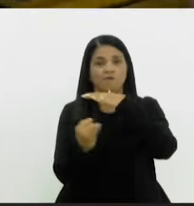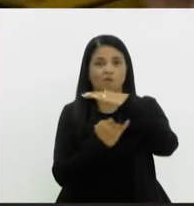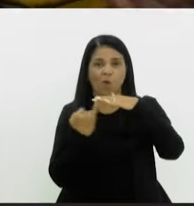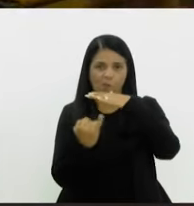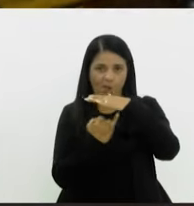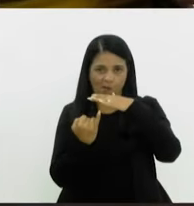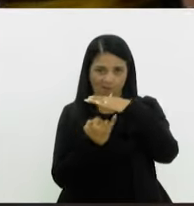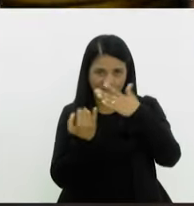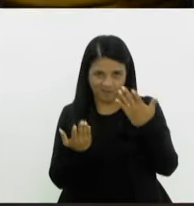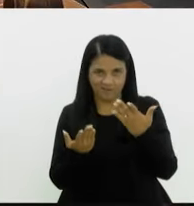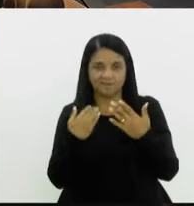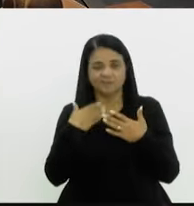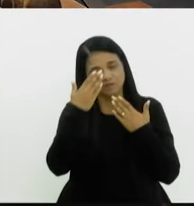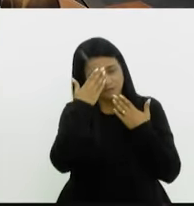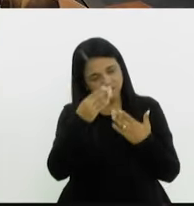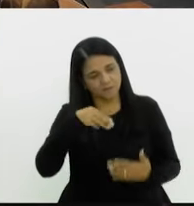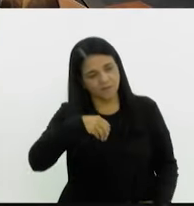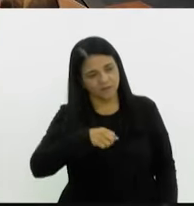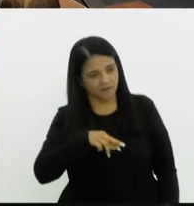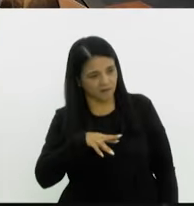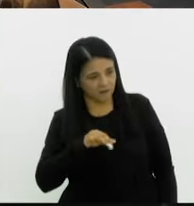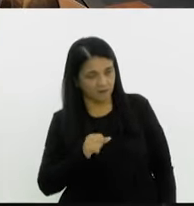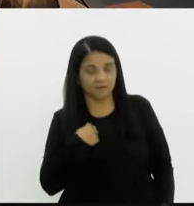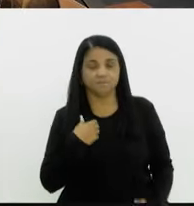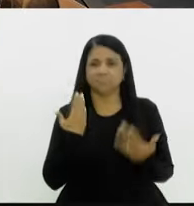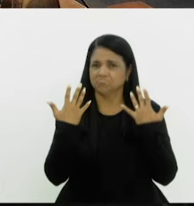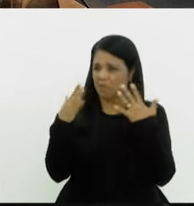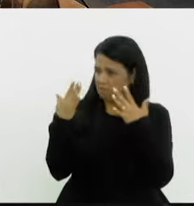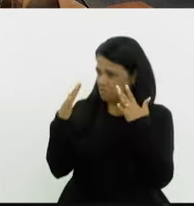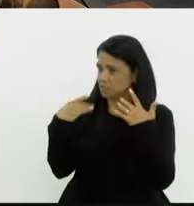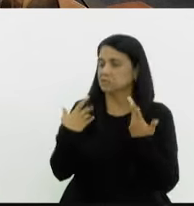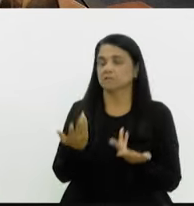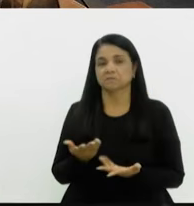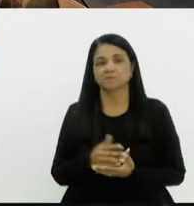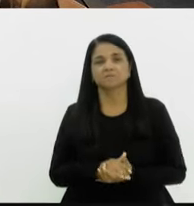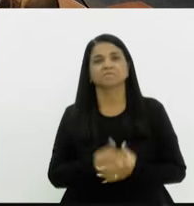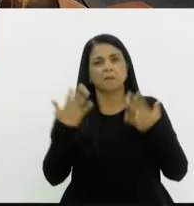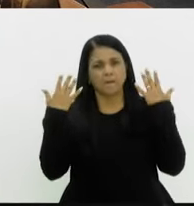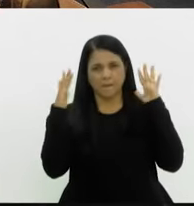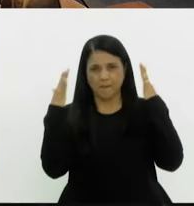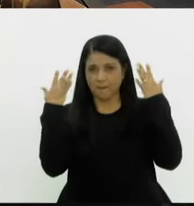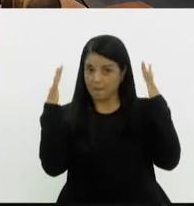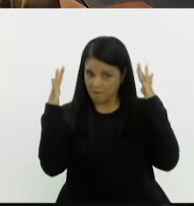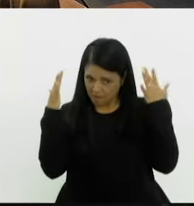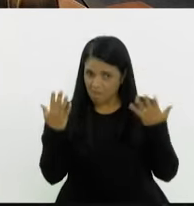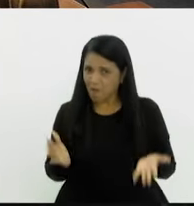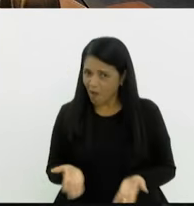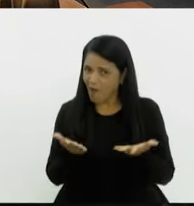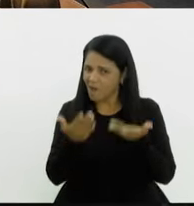Mariana Parabéns bom sem muitas delongas pode bater palma